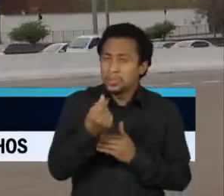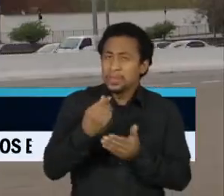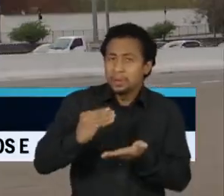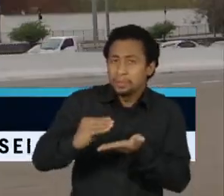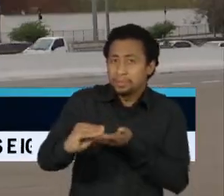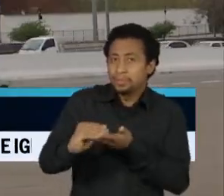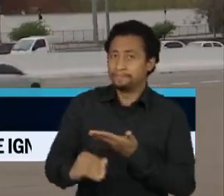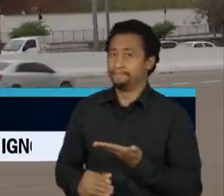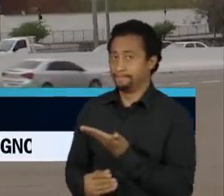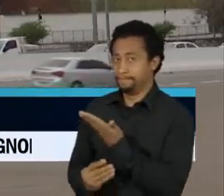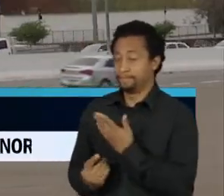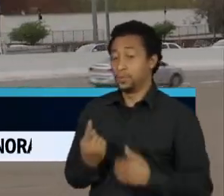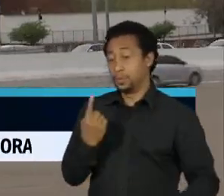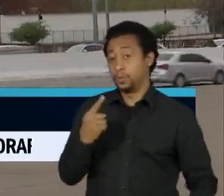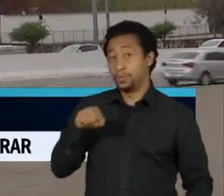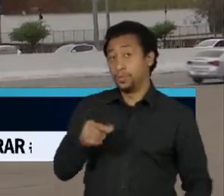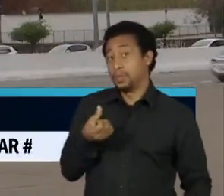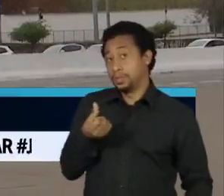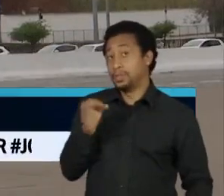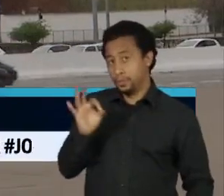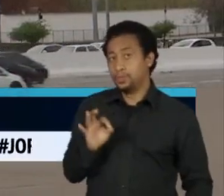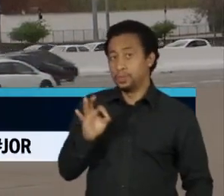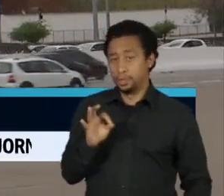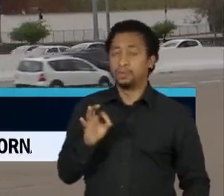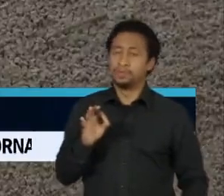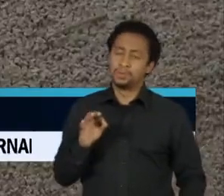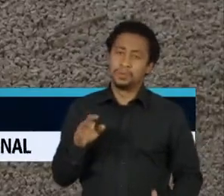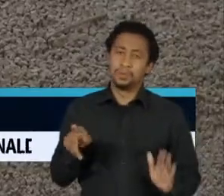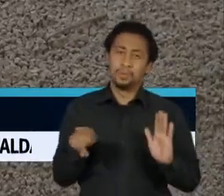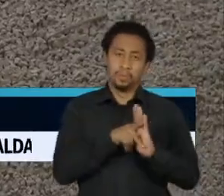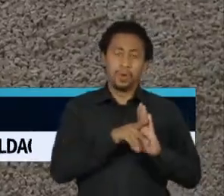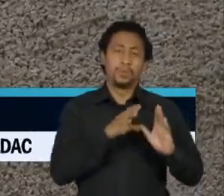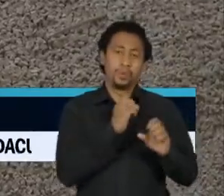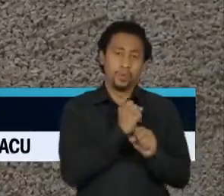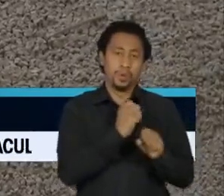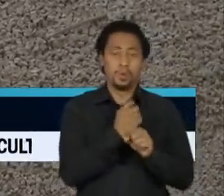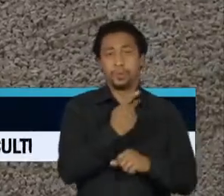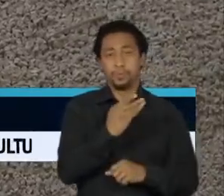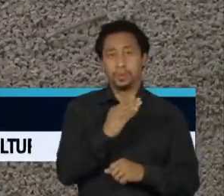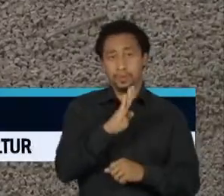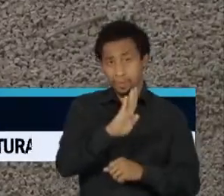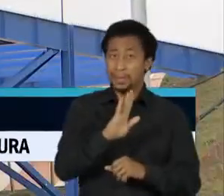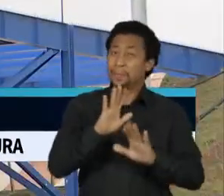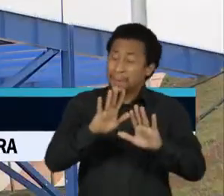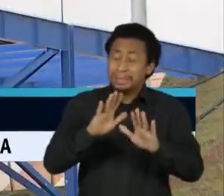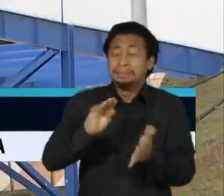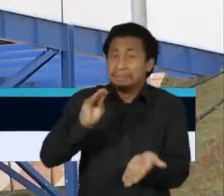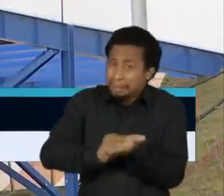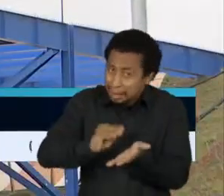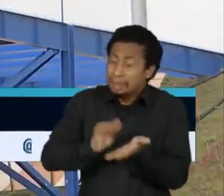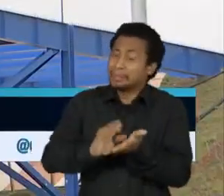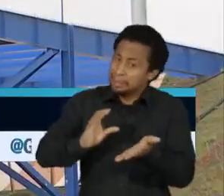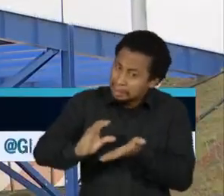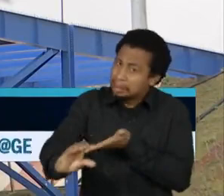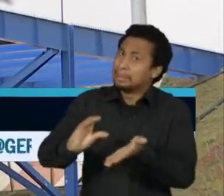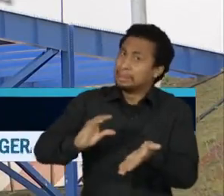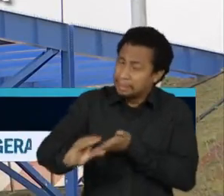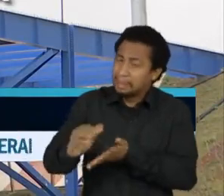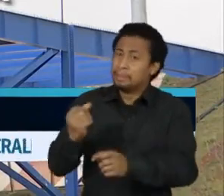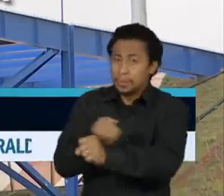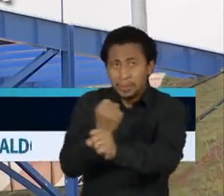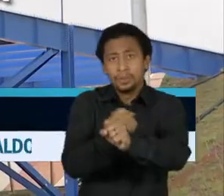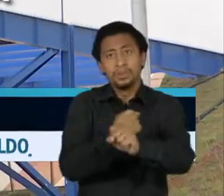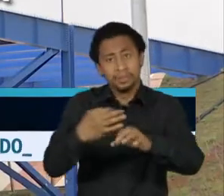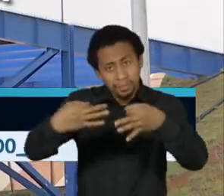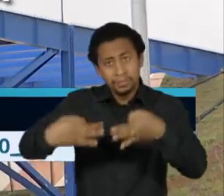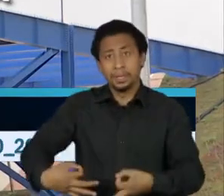de 1,6% do PIB, ainda muito menos do que o necessário para uma economia funcional. O valor